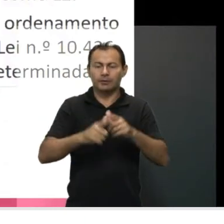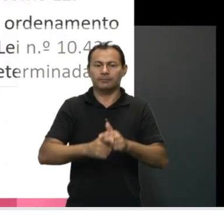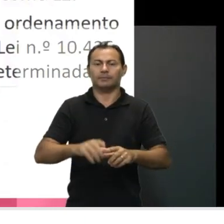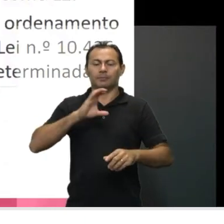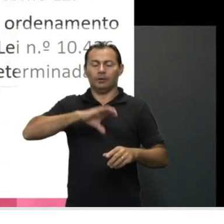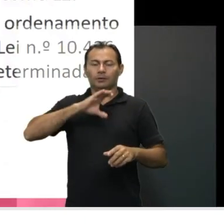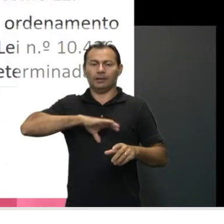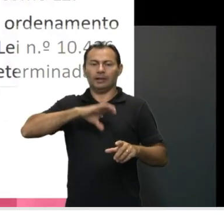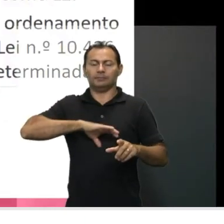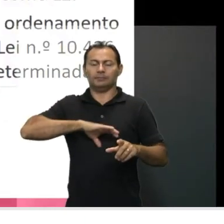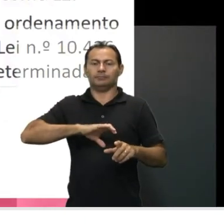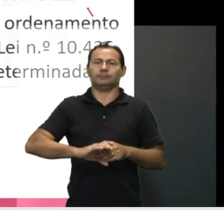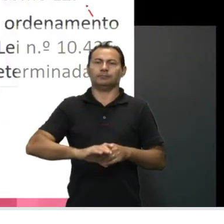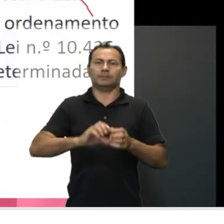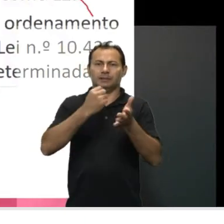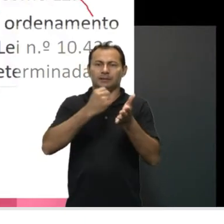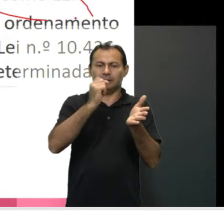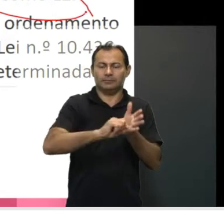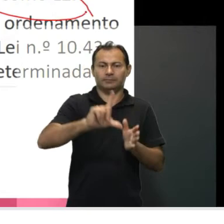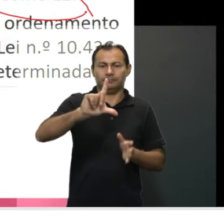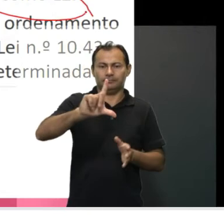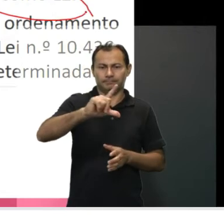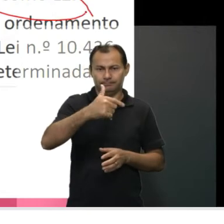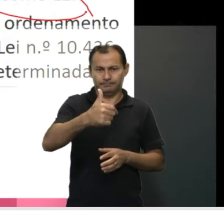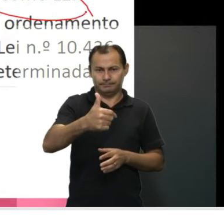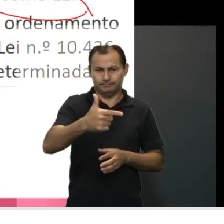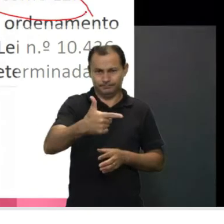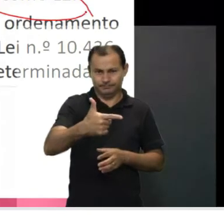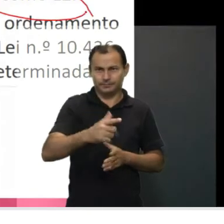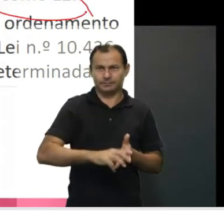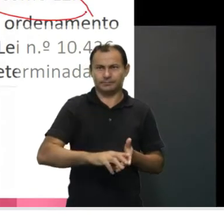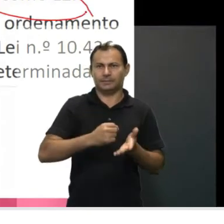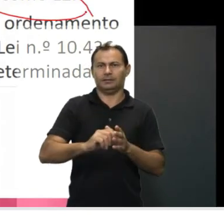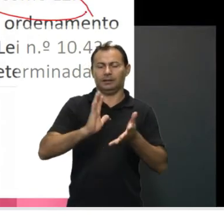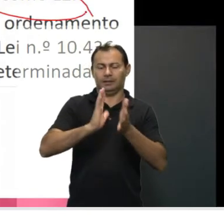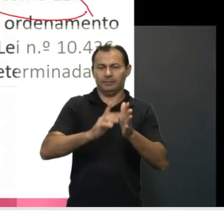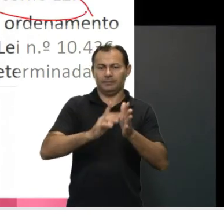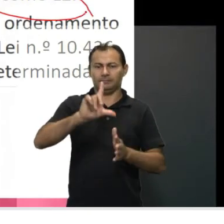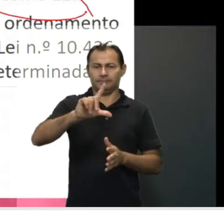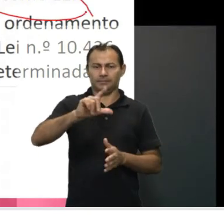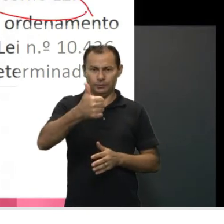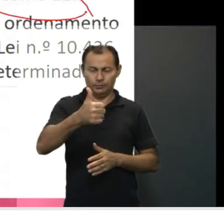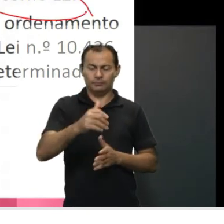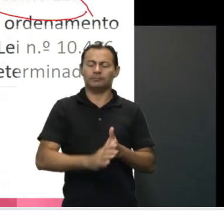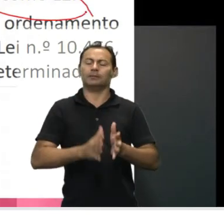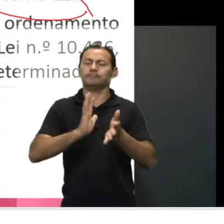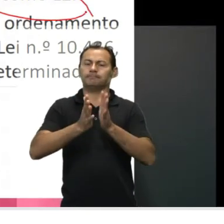segunda língua, certo? O reconhecimento da Libras ocorreu pela Lei